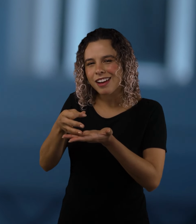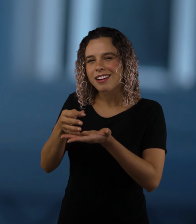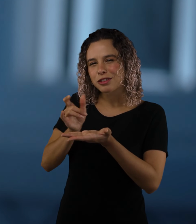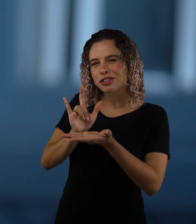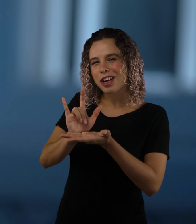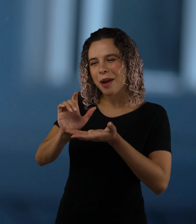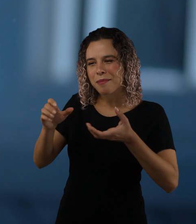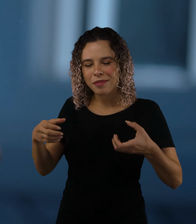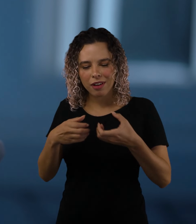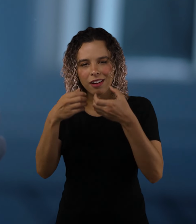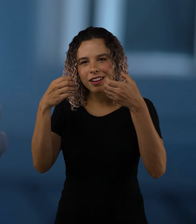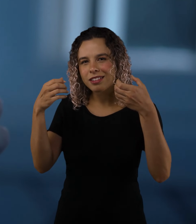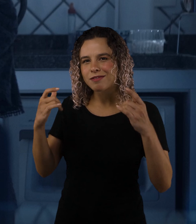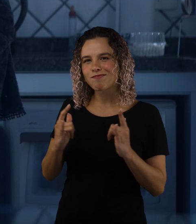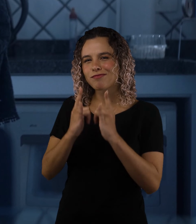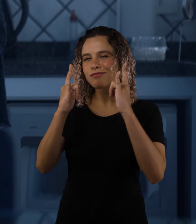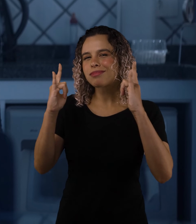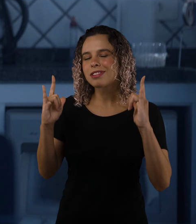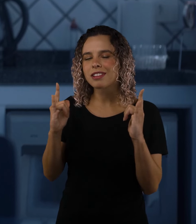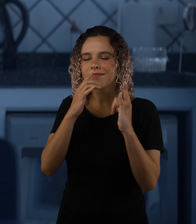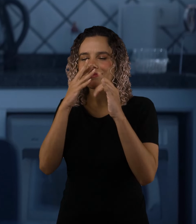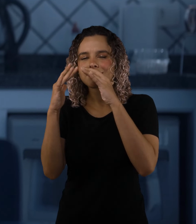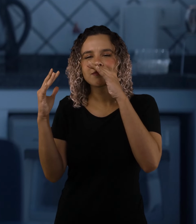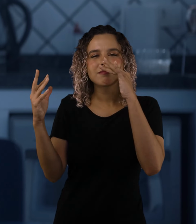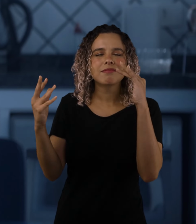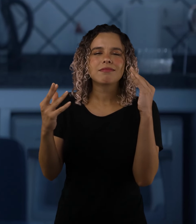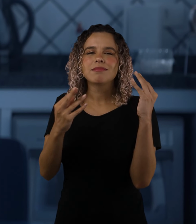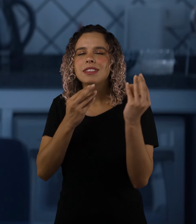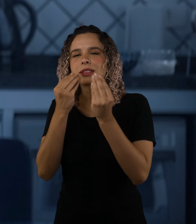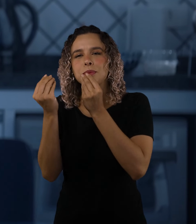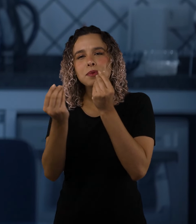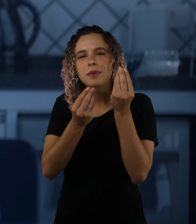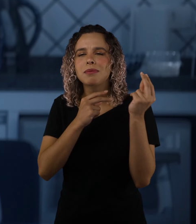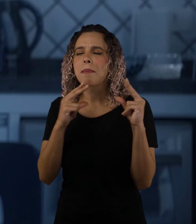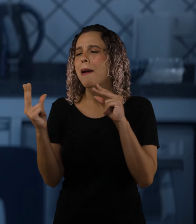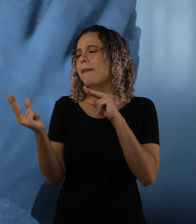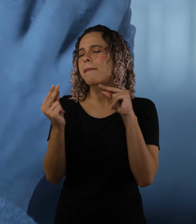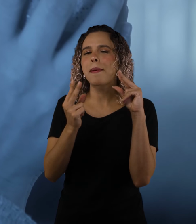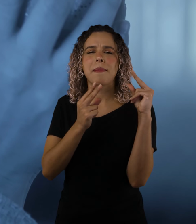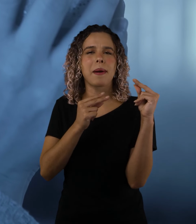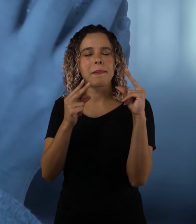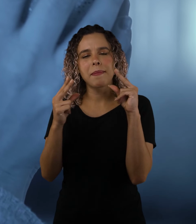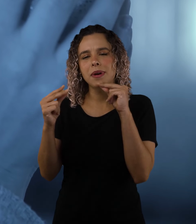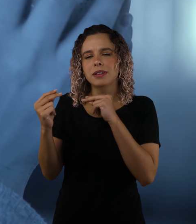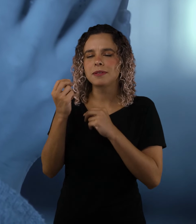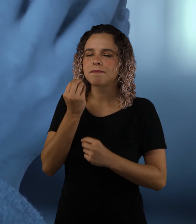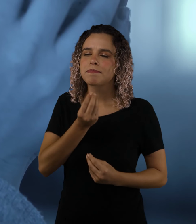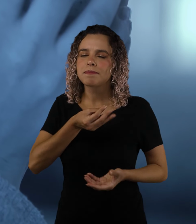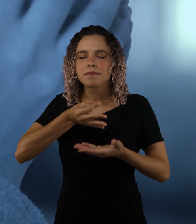goles, com aromas e sabores próprios. Vou até a mesa. Conversas jogadas fora complementam e